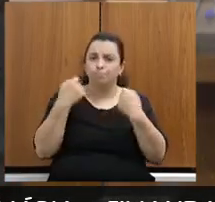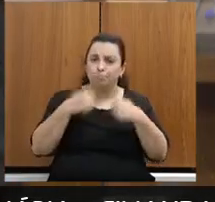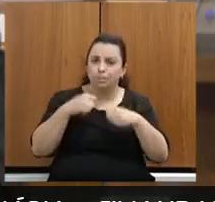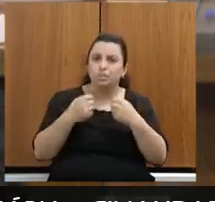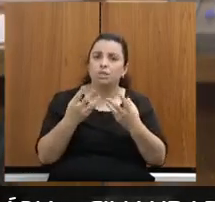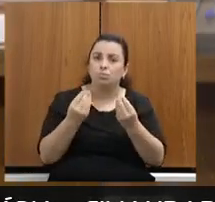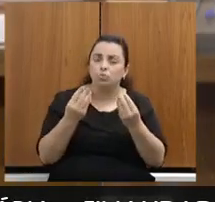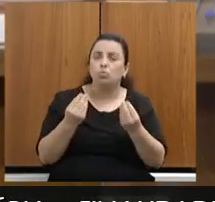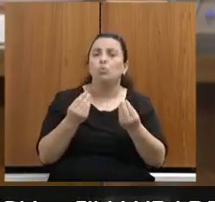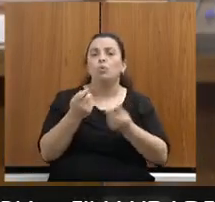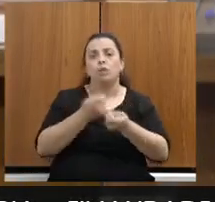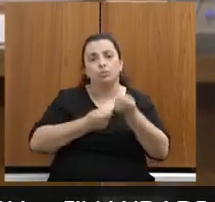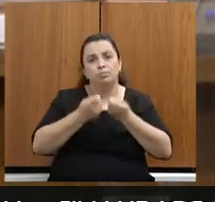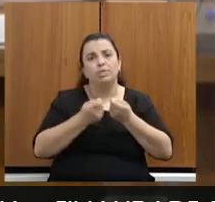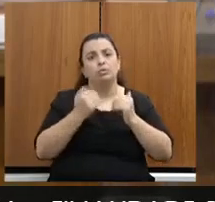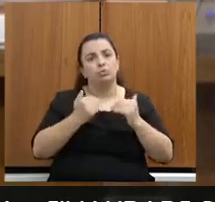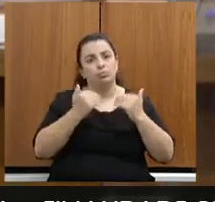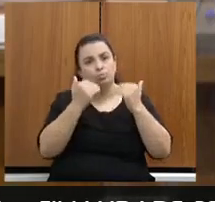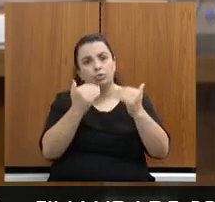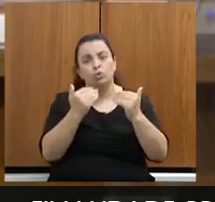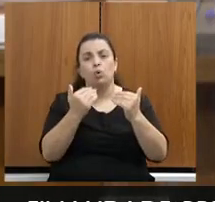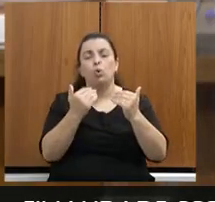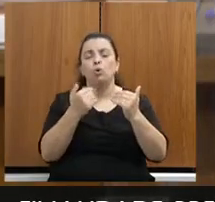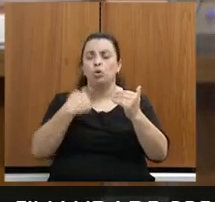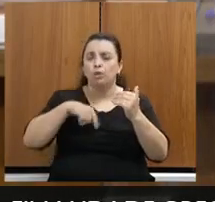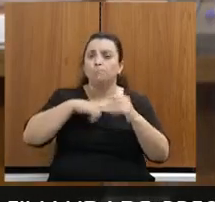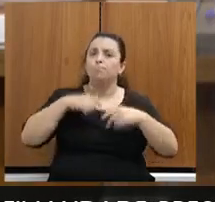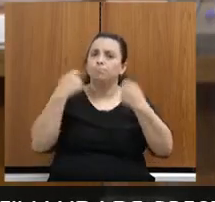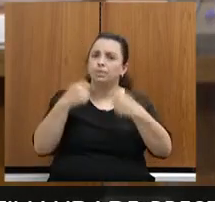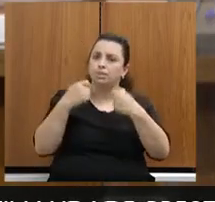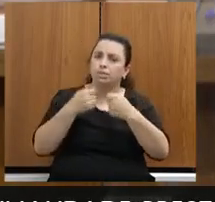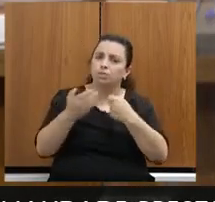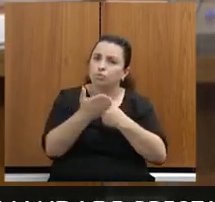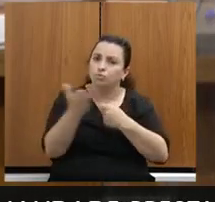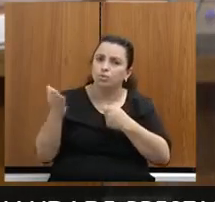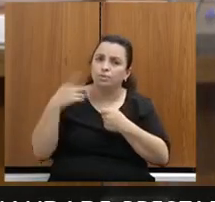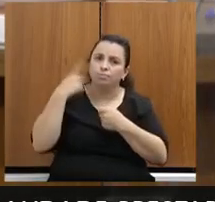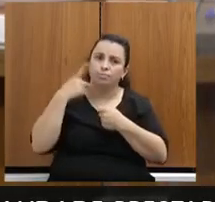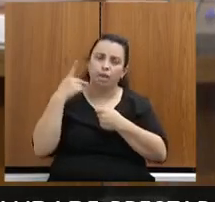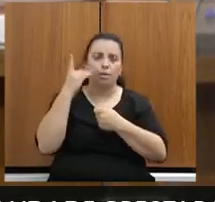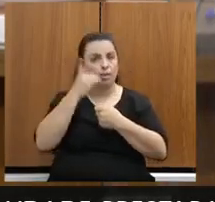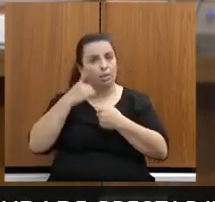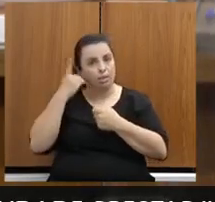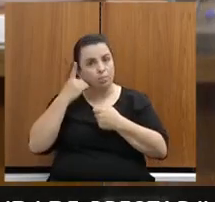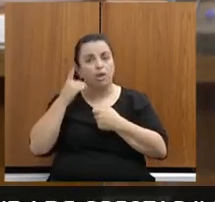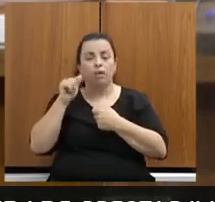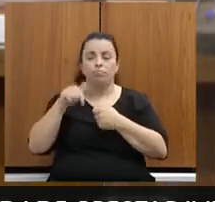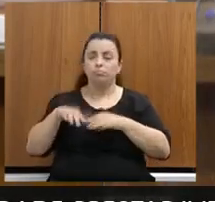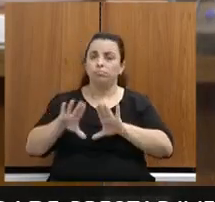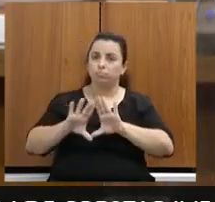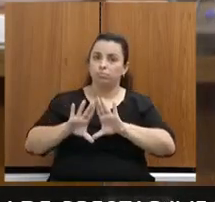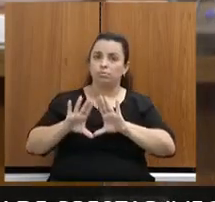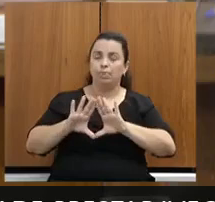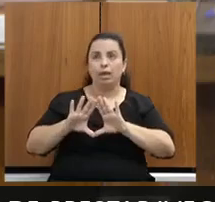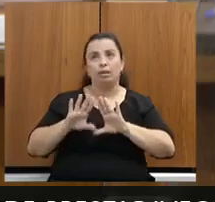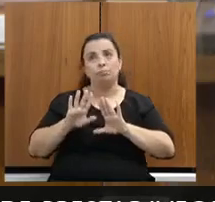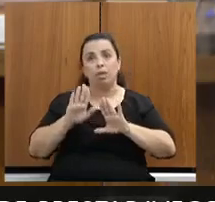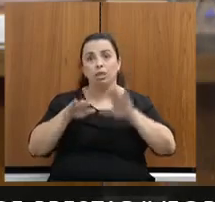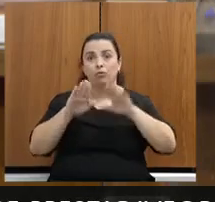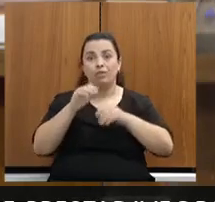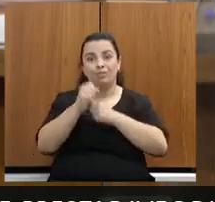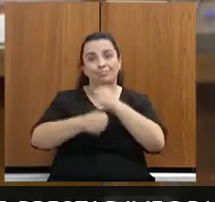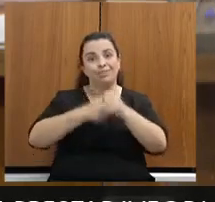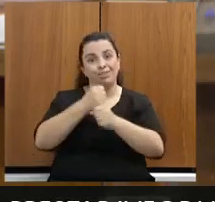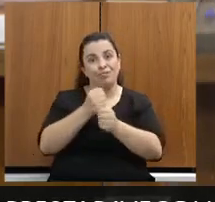administração superior com todos os parlamentares dessa casa para já no começo quem sabe do